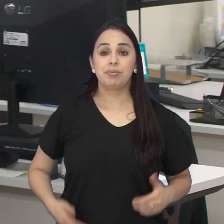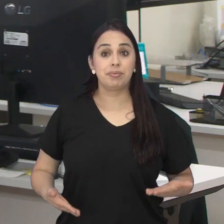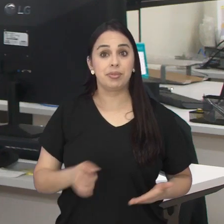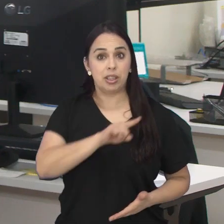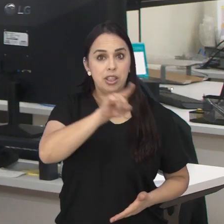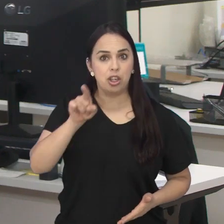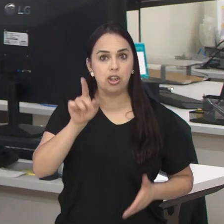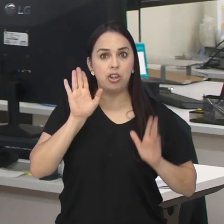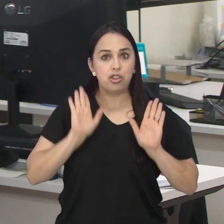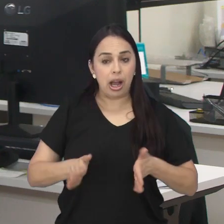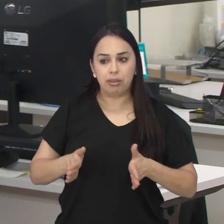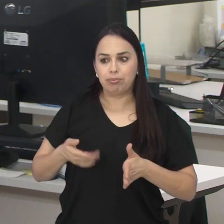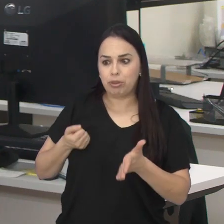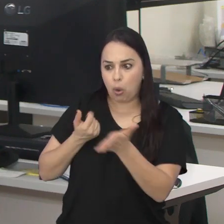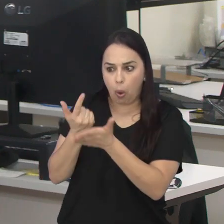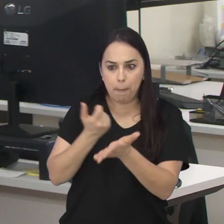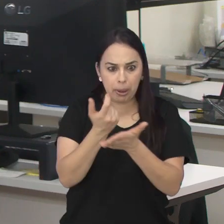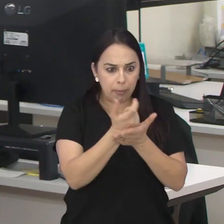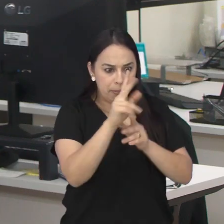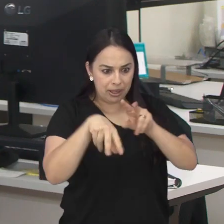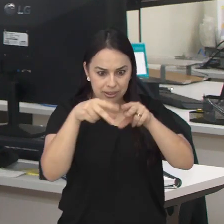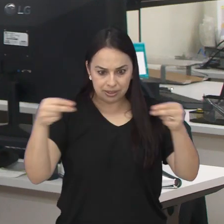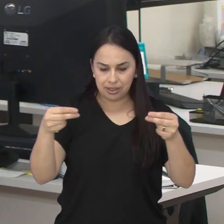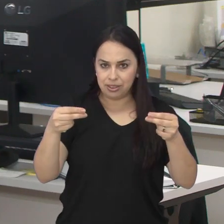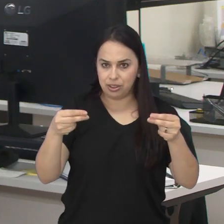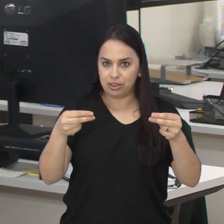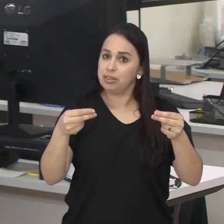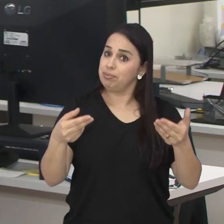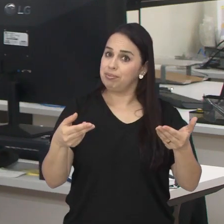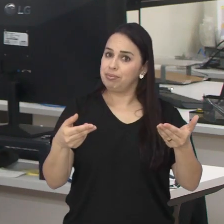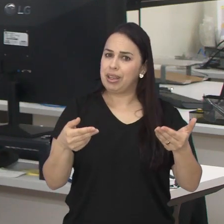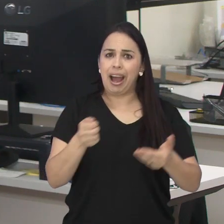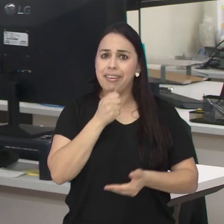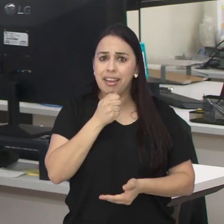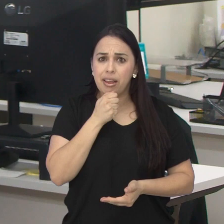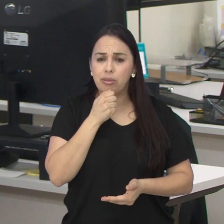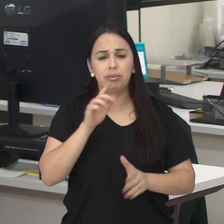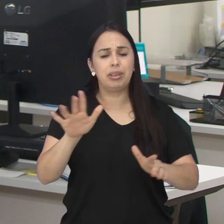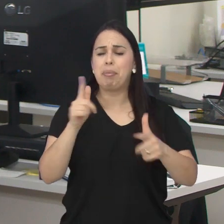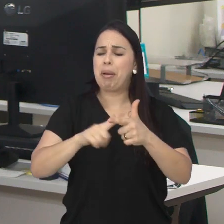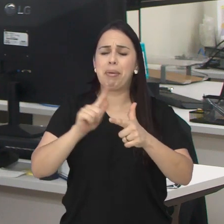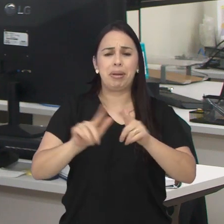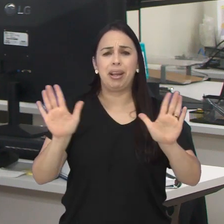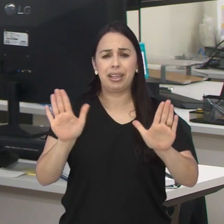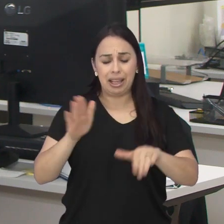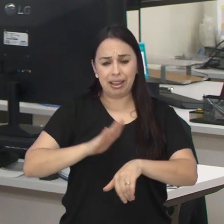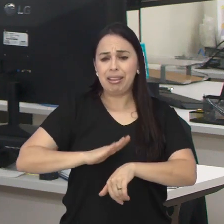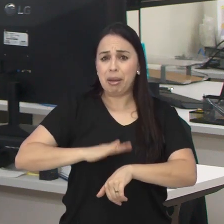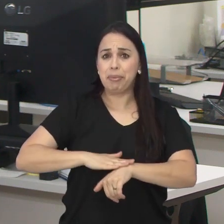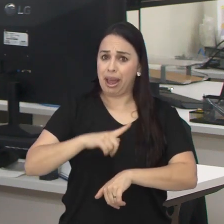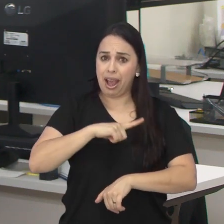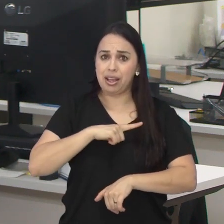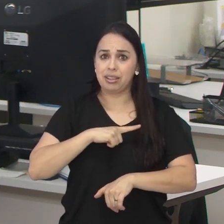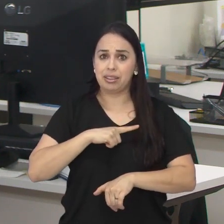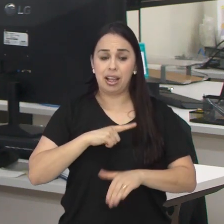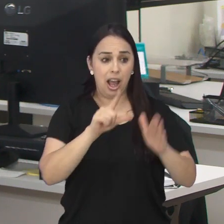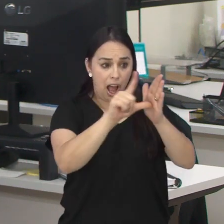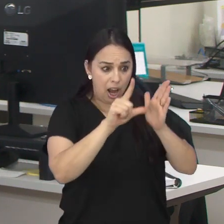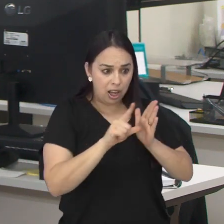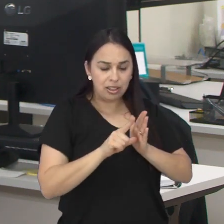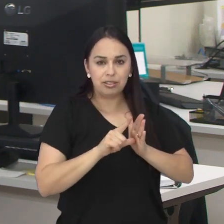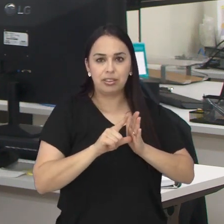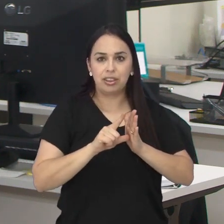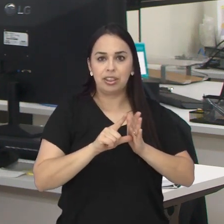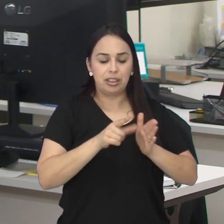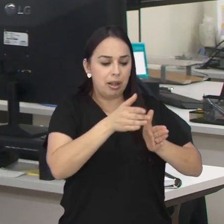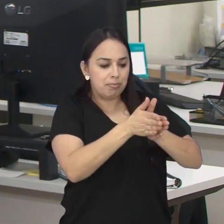E você, já conseguiu comprar os presentes de Natal e Ano Novo? Se ainda não, sem problemas, porque ainda dá tempo. Os comércios vão funcionar em